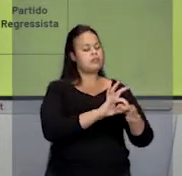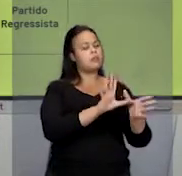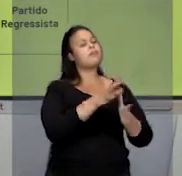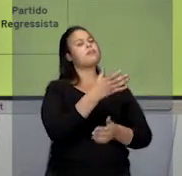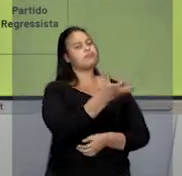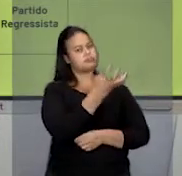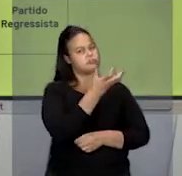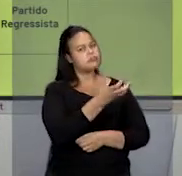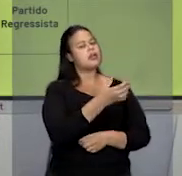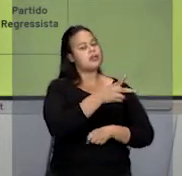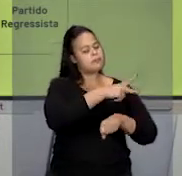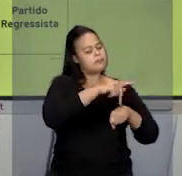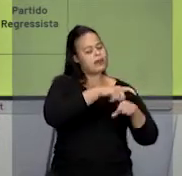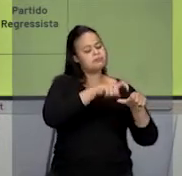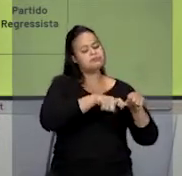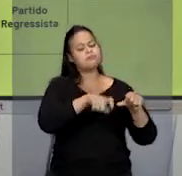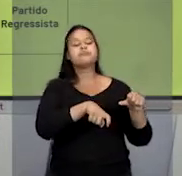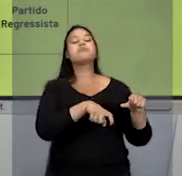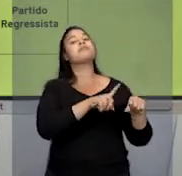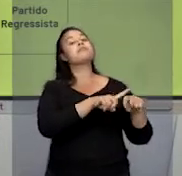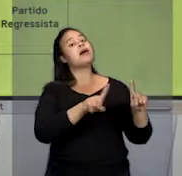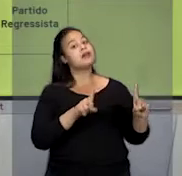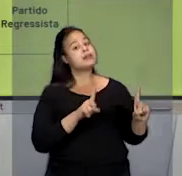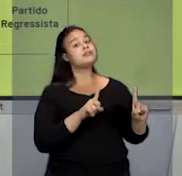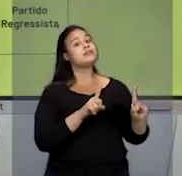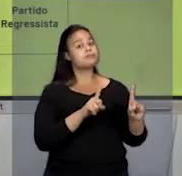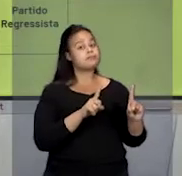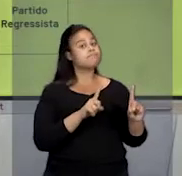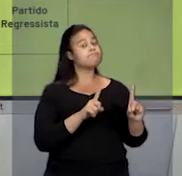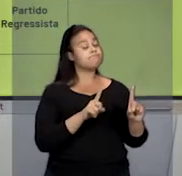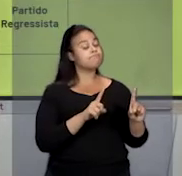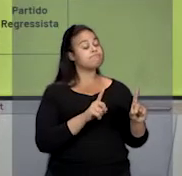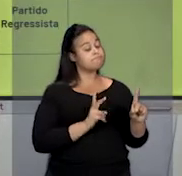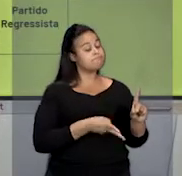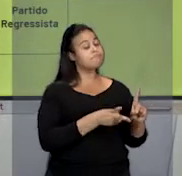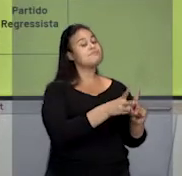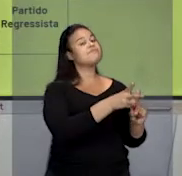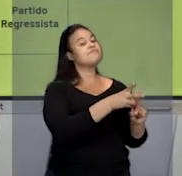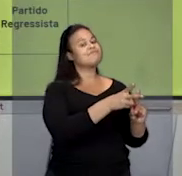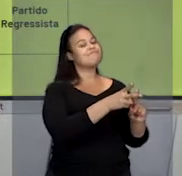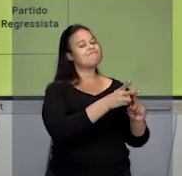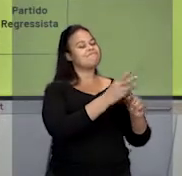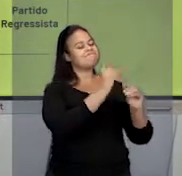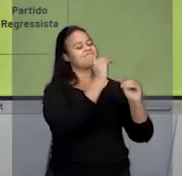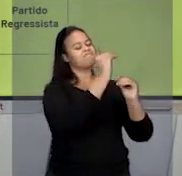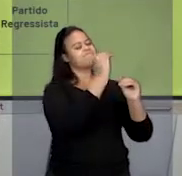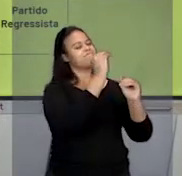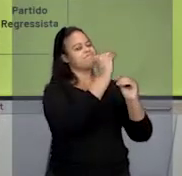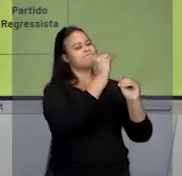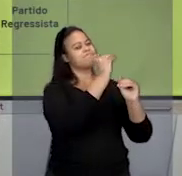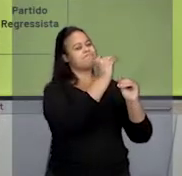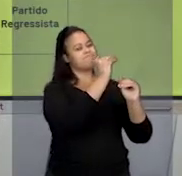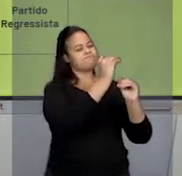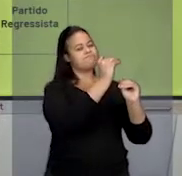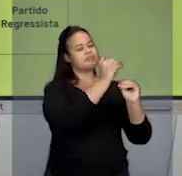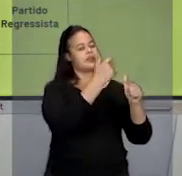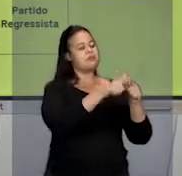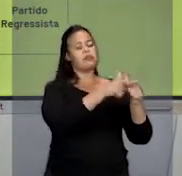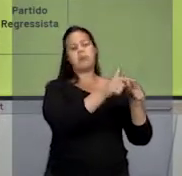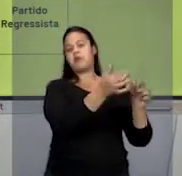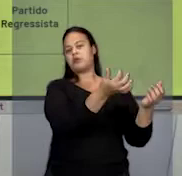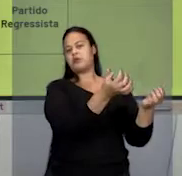queria manter o país independente, mas ele queria manter ali a monarquia. Para ele, esse partido não tinha o menor